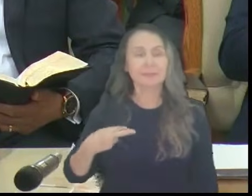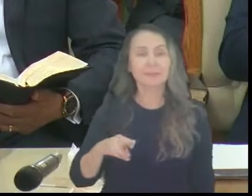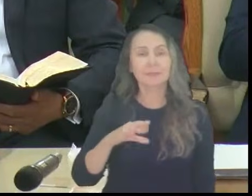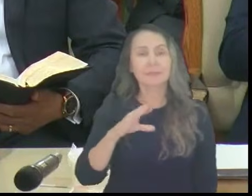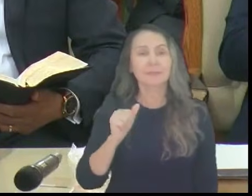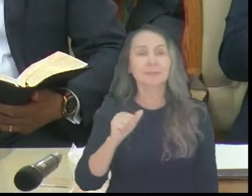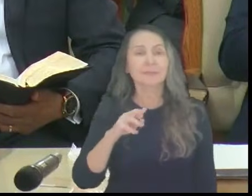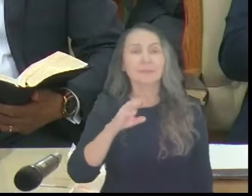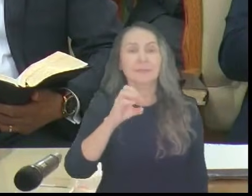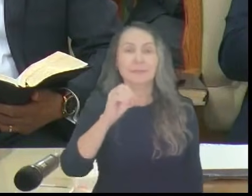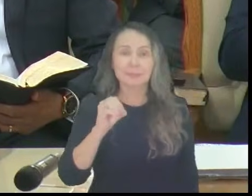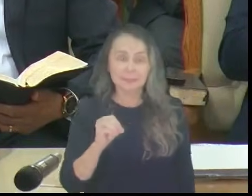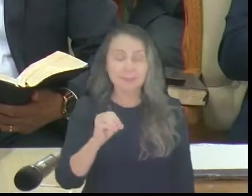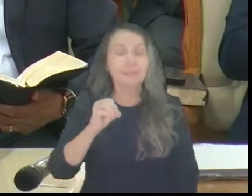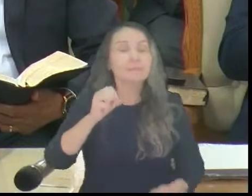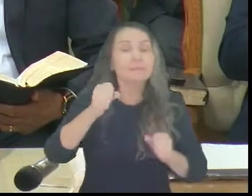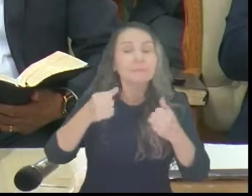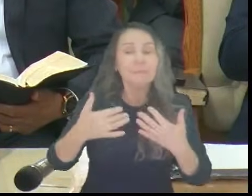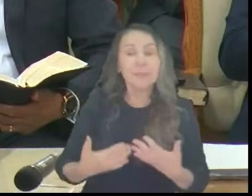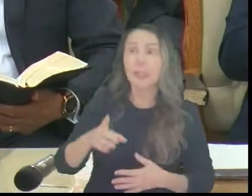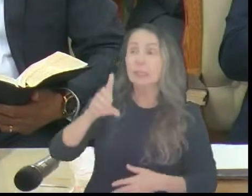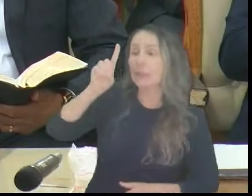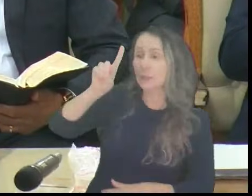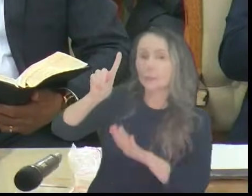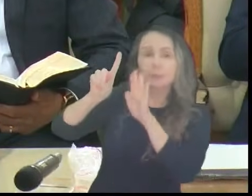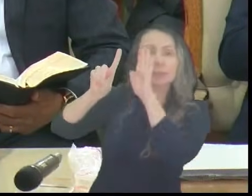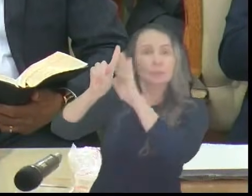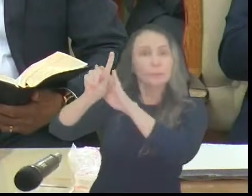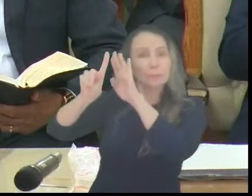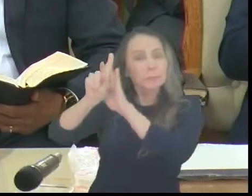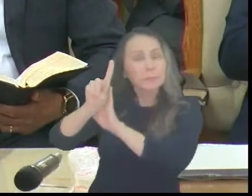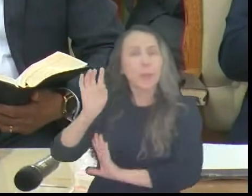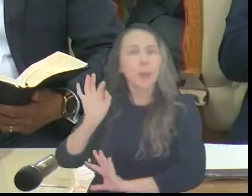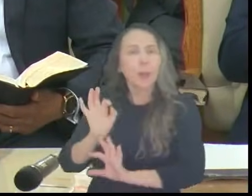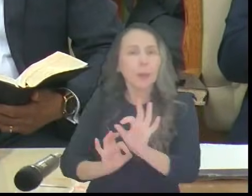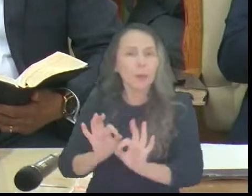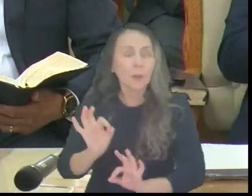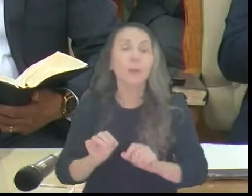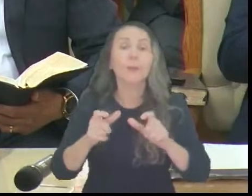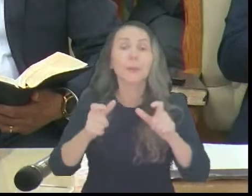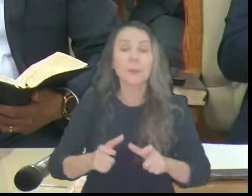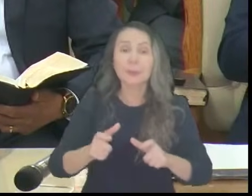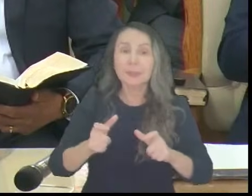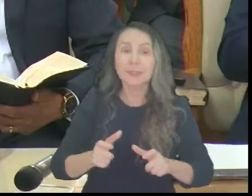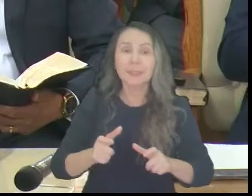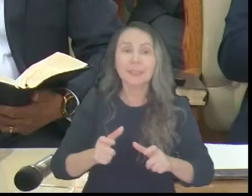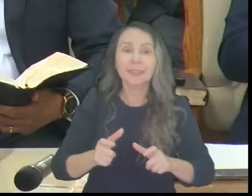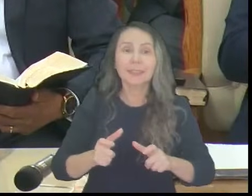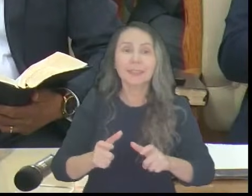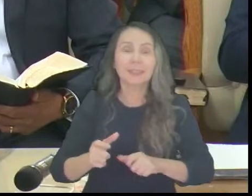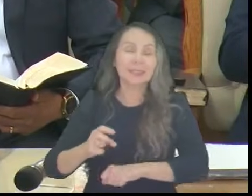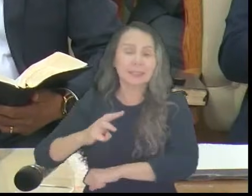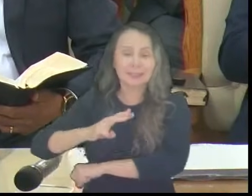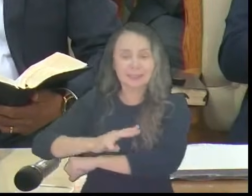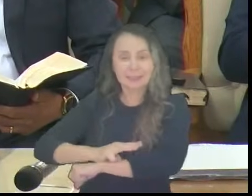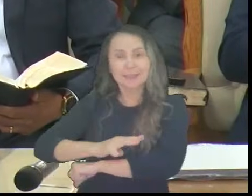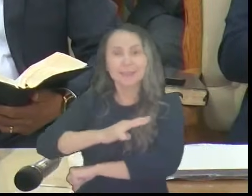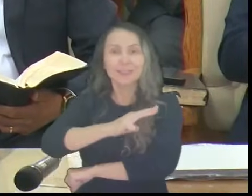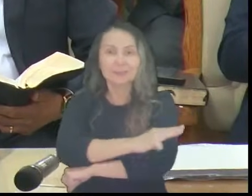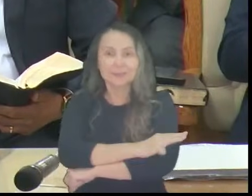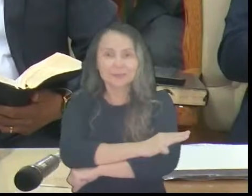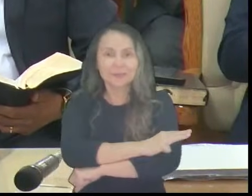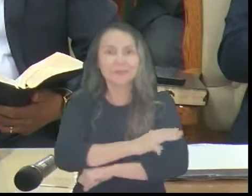falar do que Deus está fazendo ali em São Miguel dos Milagres.